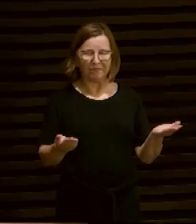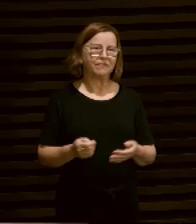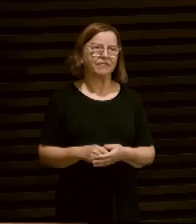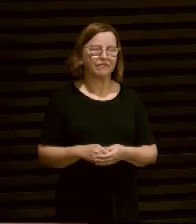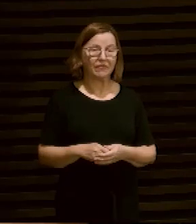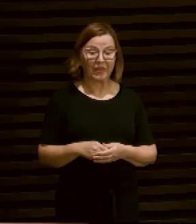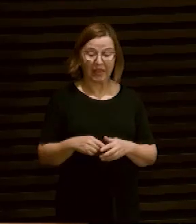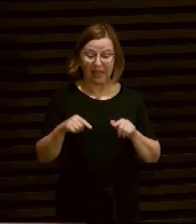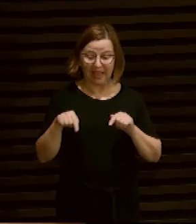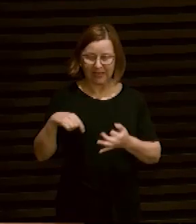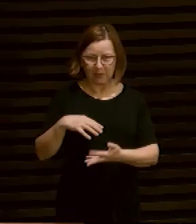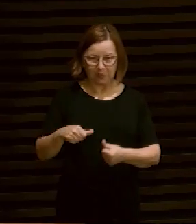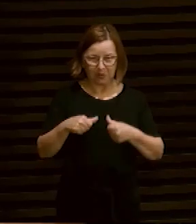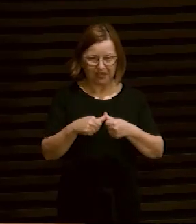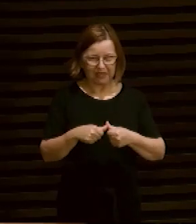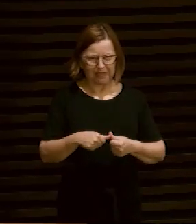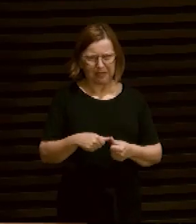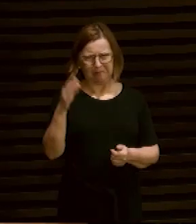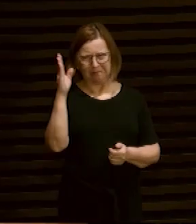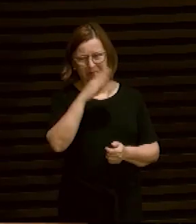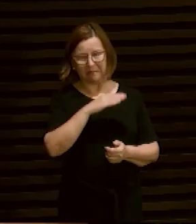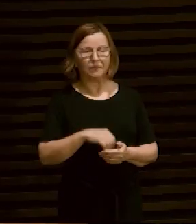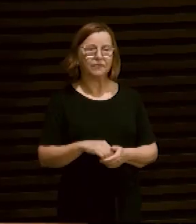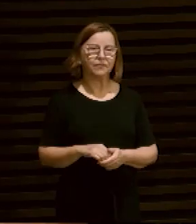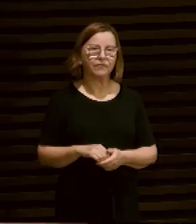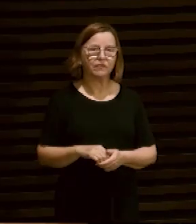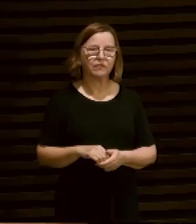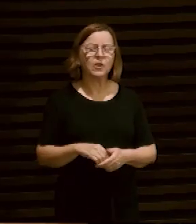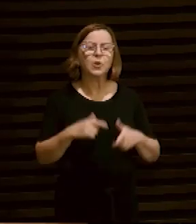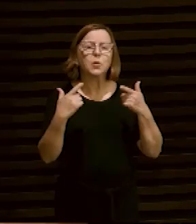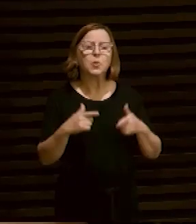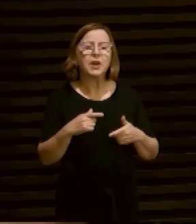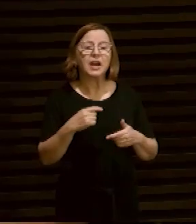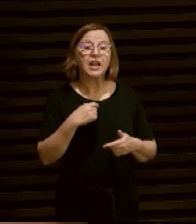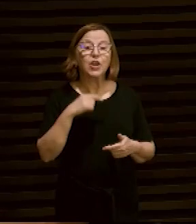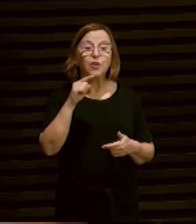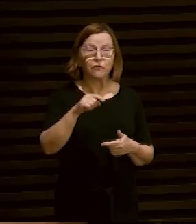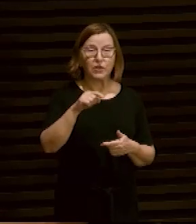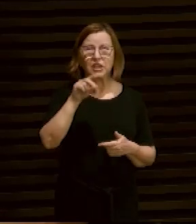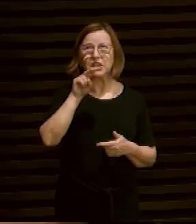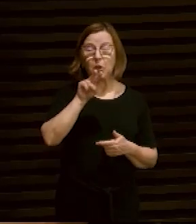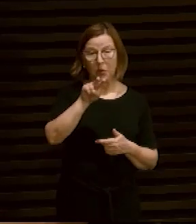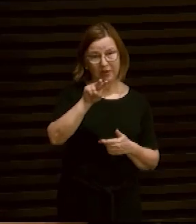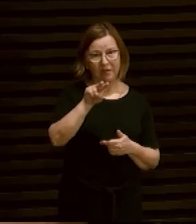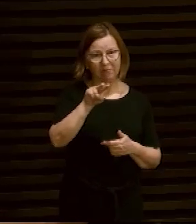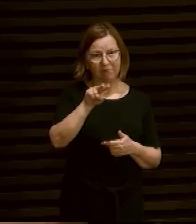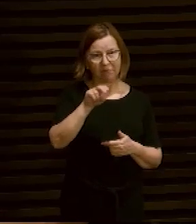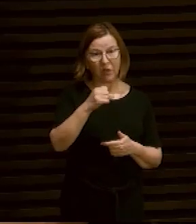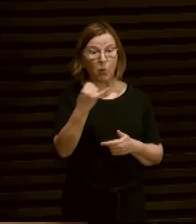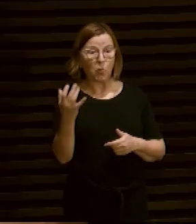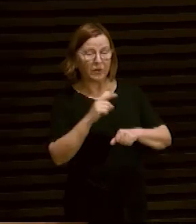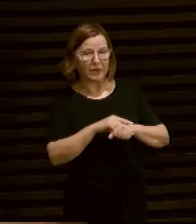Este mundo jaz no maligno. Para onde eu e você estamos olhando? Quanto tempo